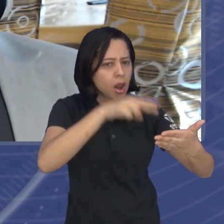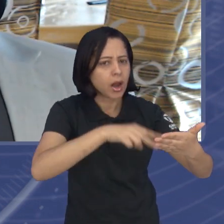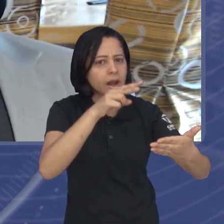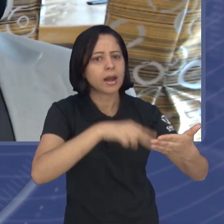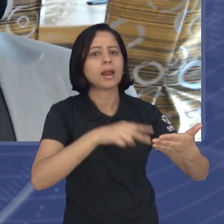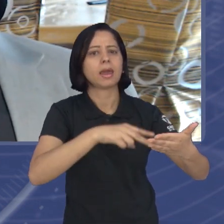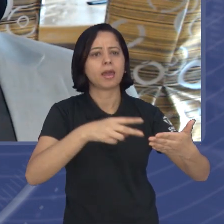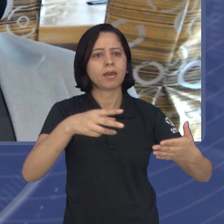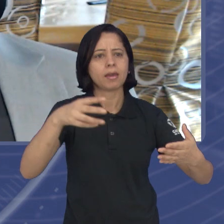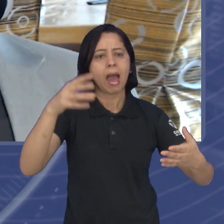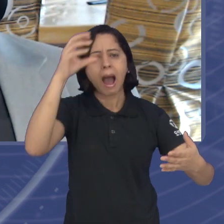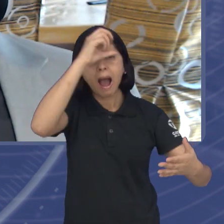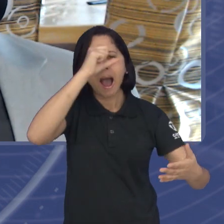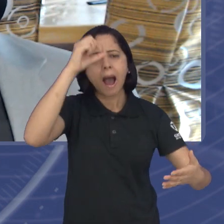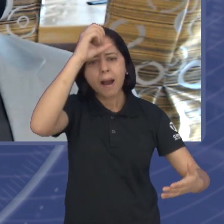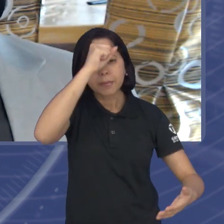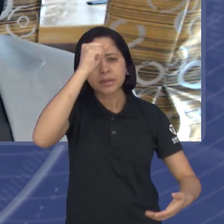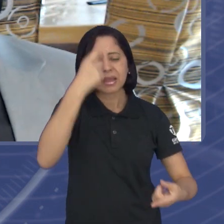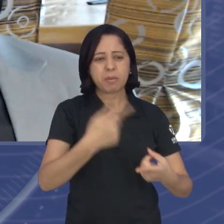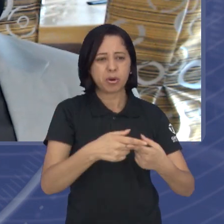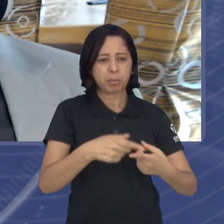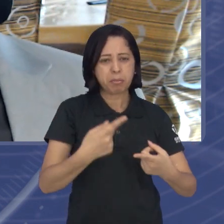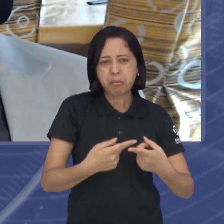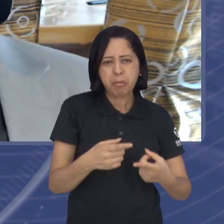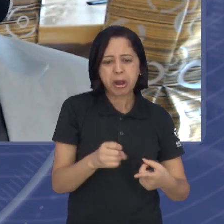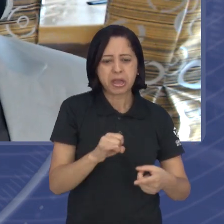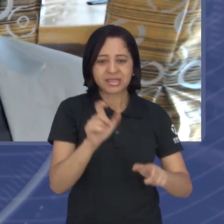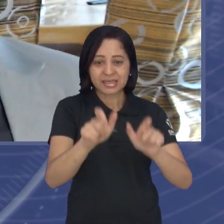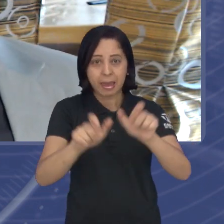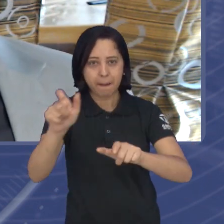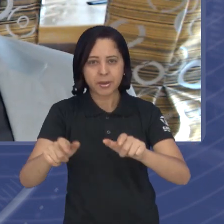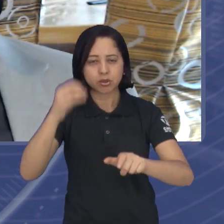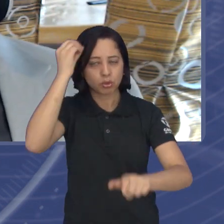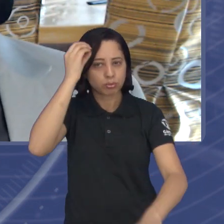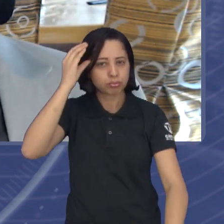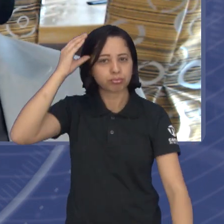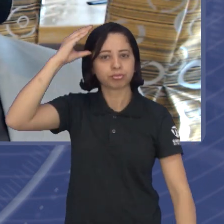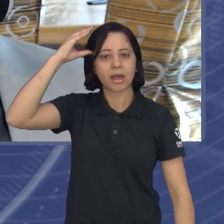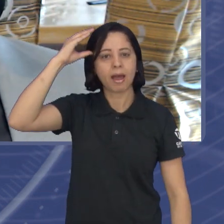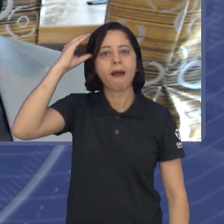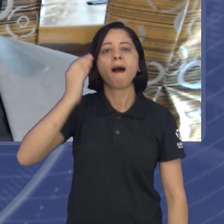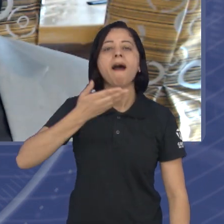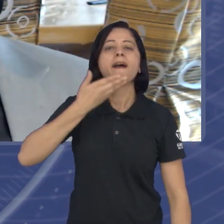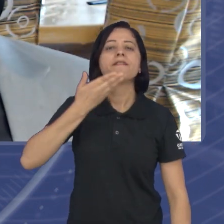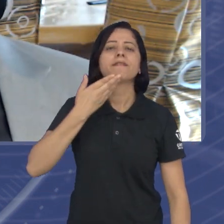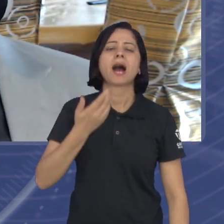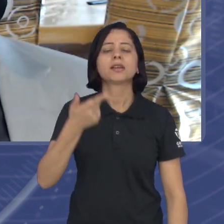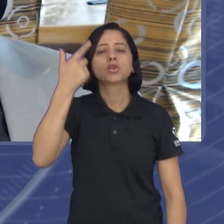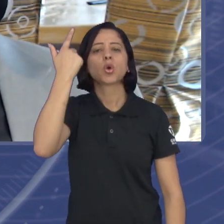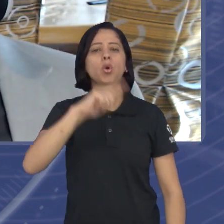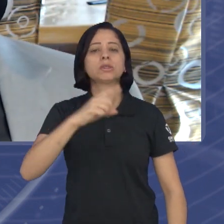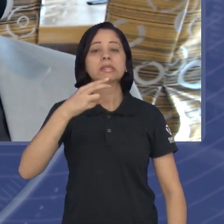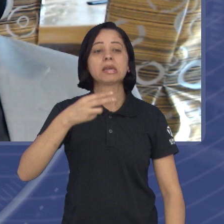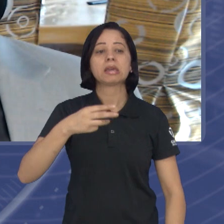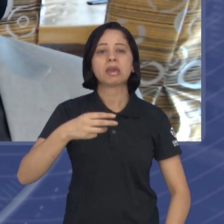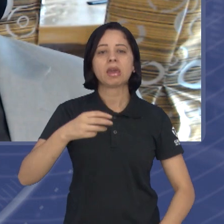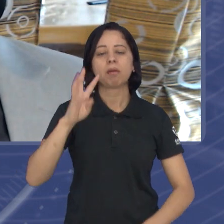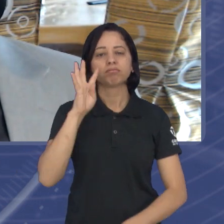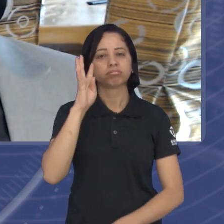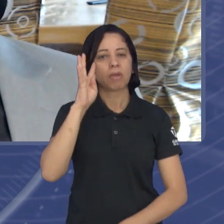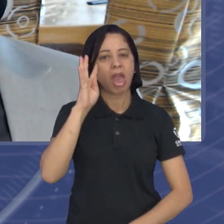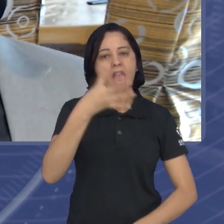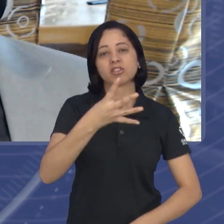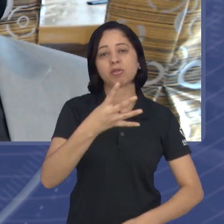de informações a pessoa tá, mais fácil ela vai conseguir resolver a situação, ir nos